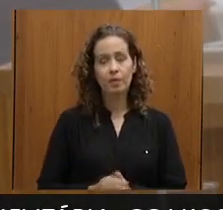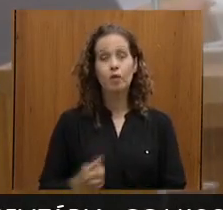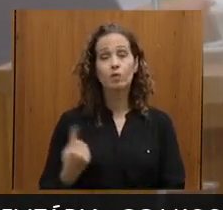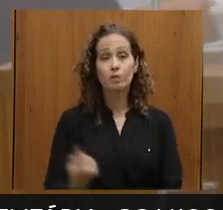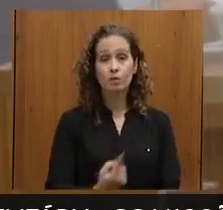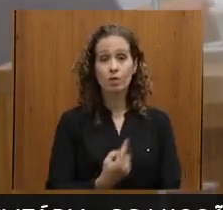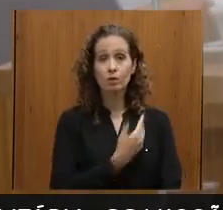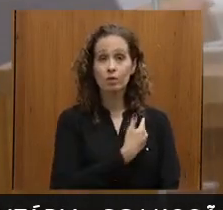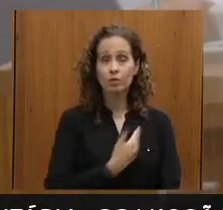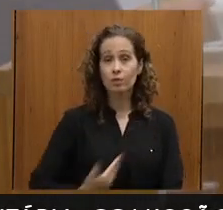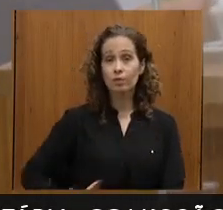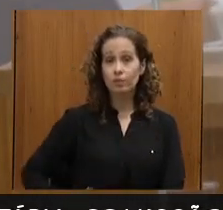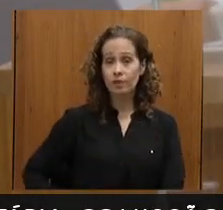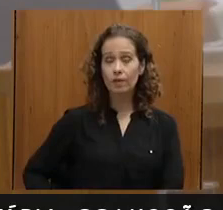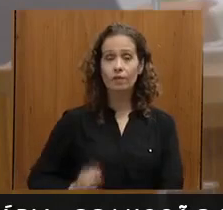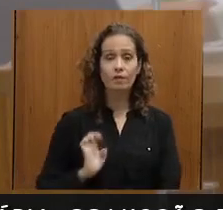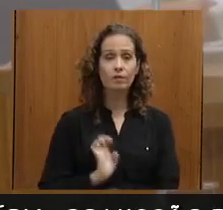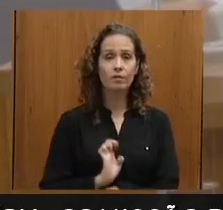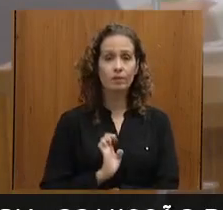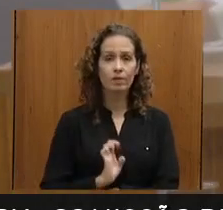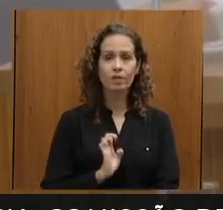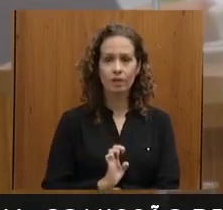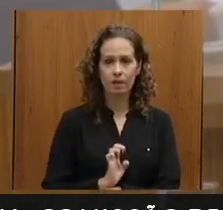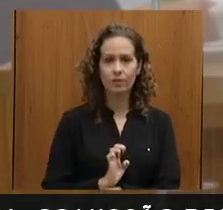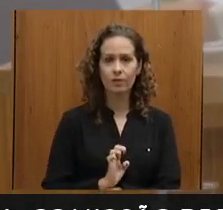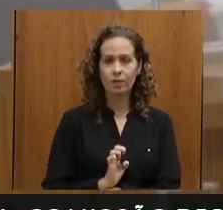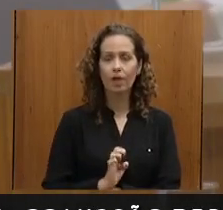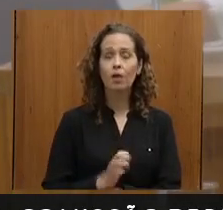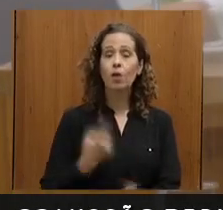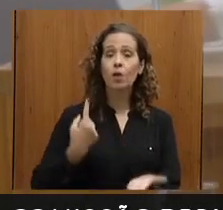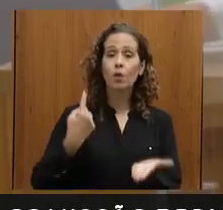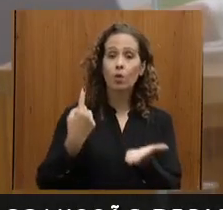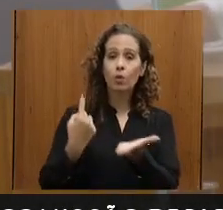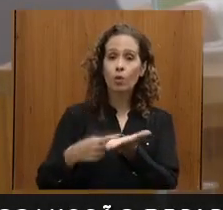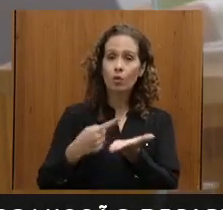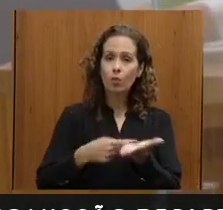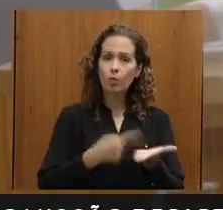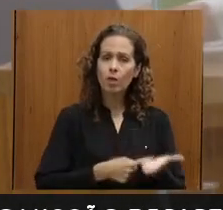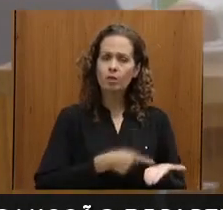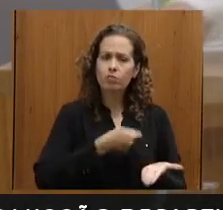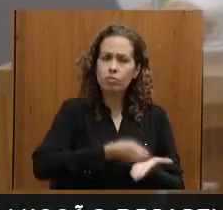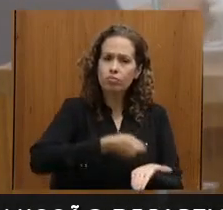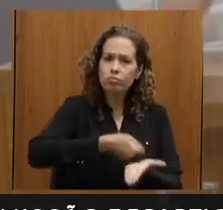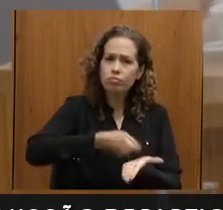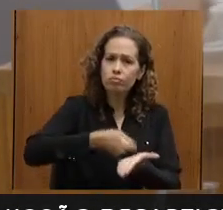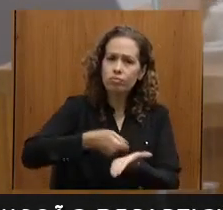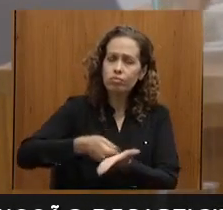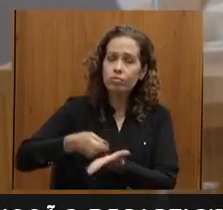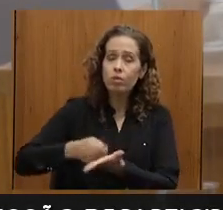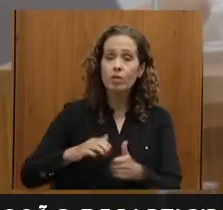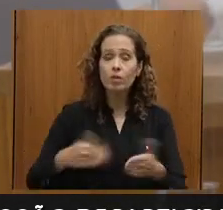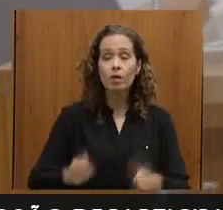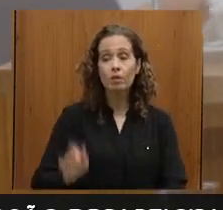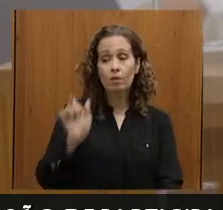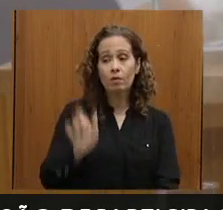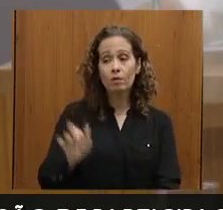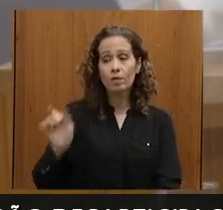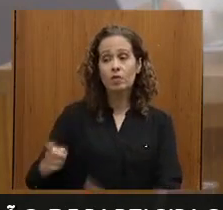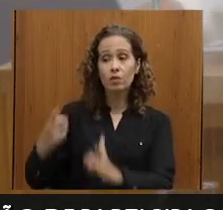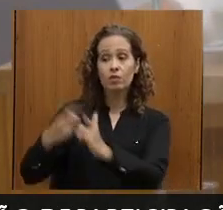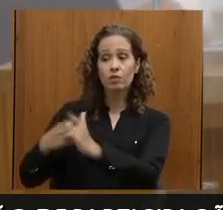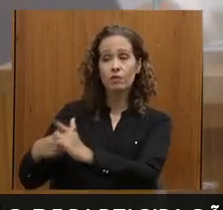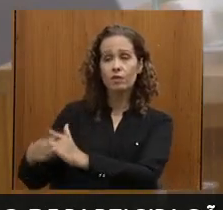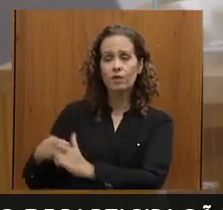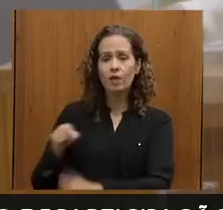governo, que o governo do Estado vai colocando seus compromissos em dia, os credores começam a pensar que essa situação